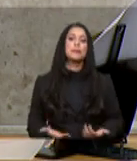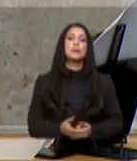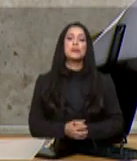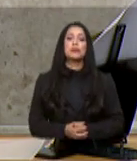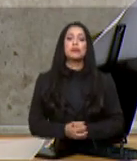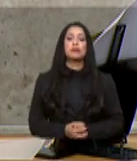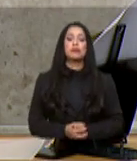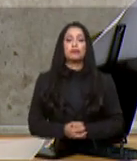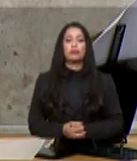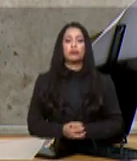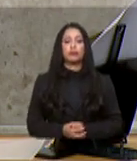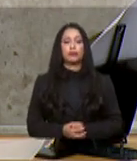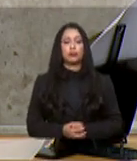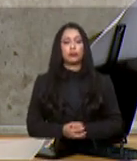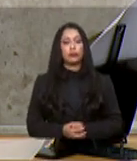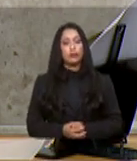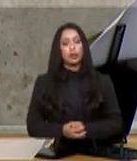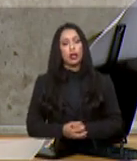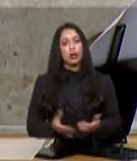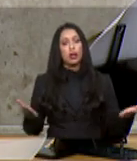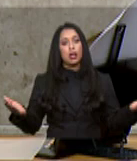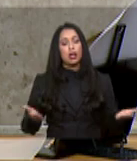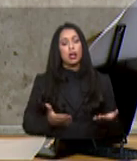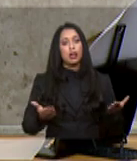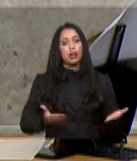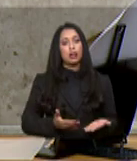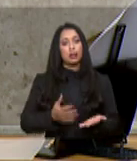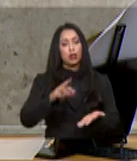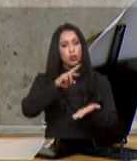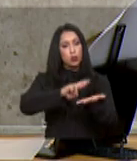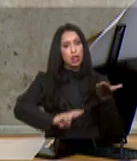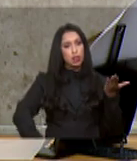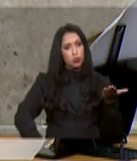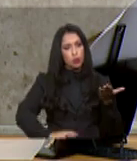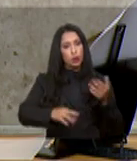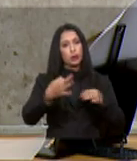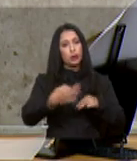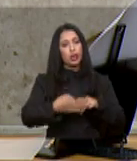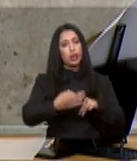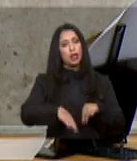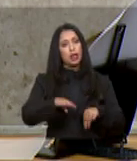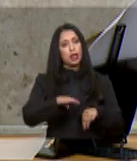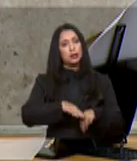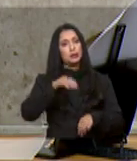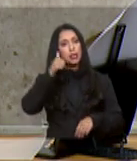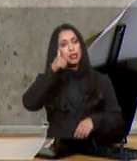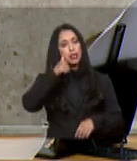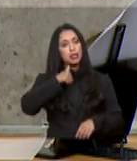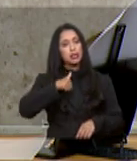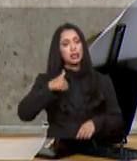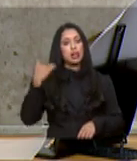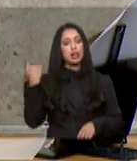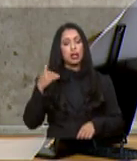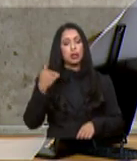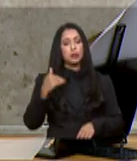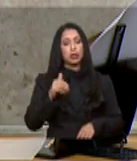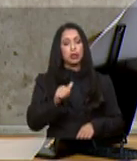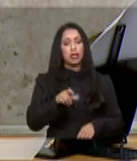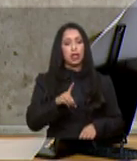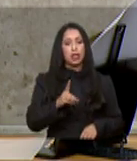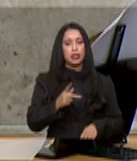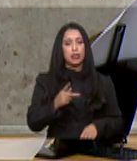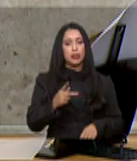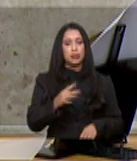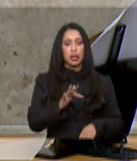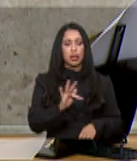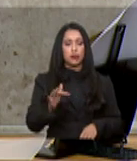Então, concedo a palavra à Sua Excelência, a ministra Carmen Lúcia, para o relatório da ação de descumprimento